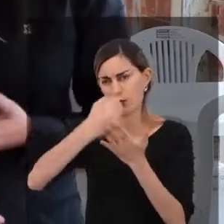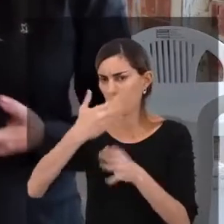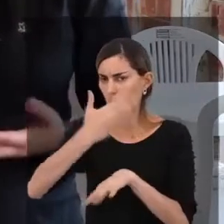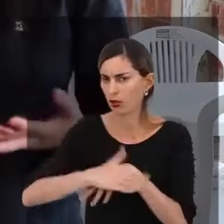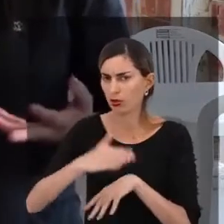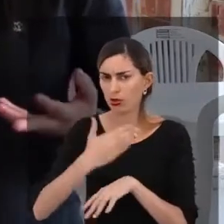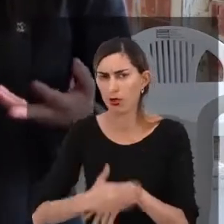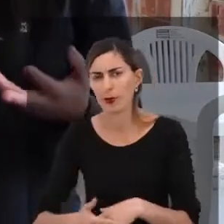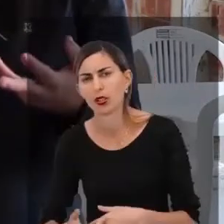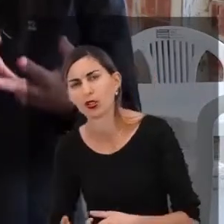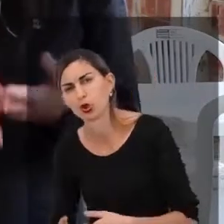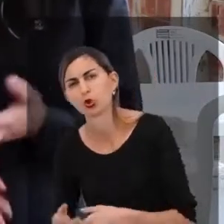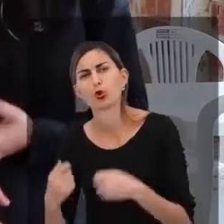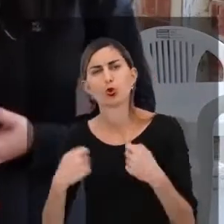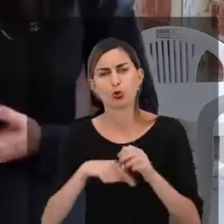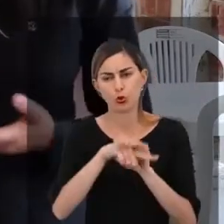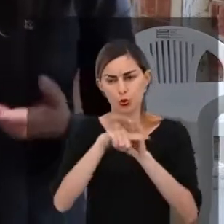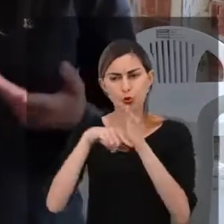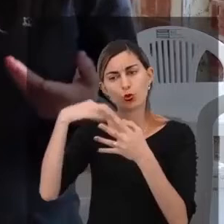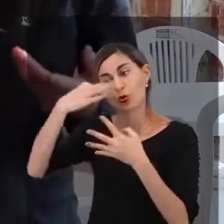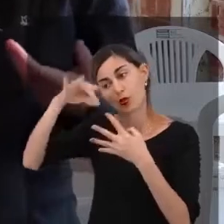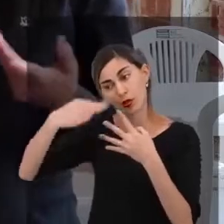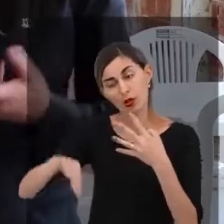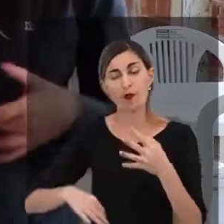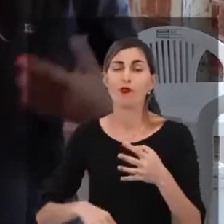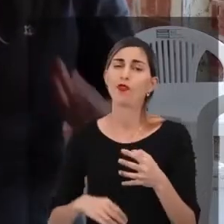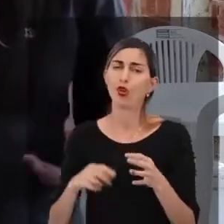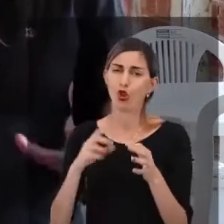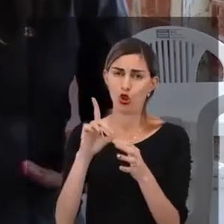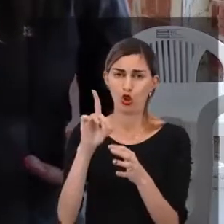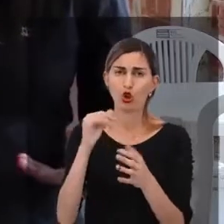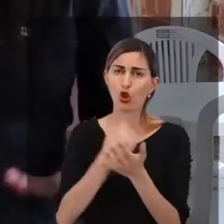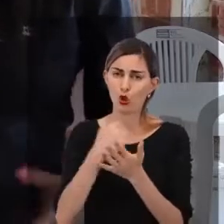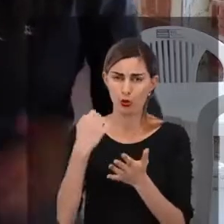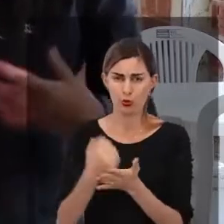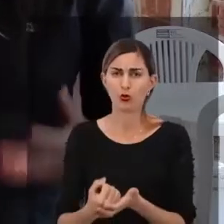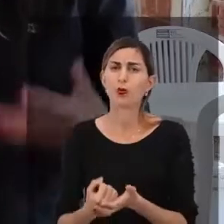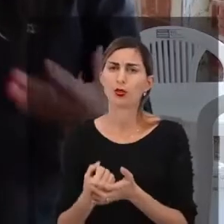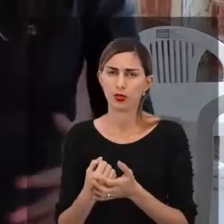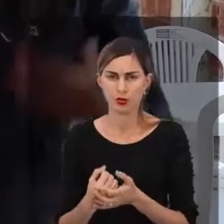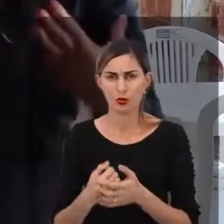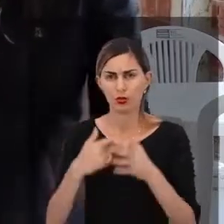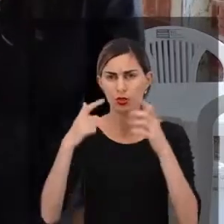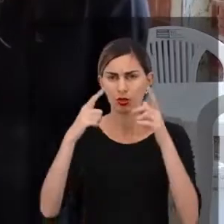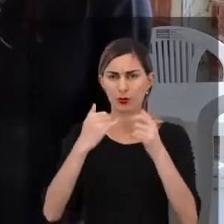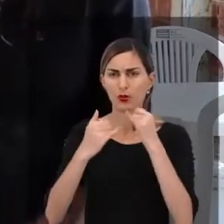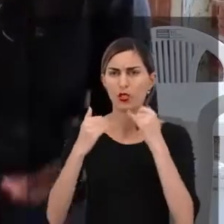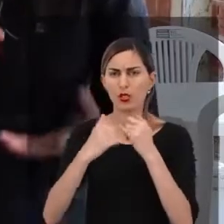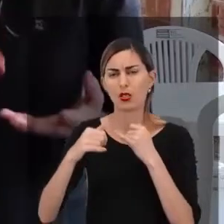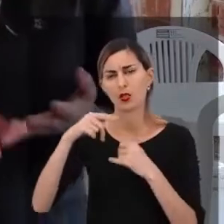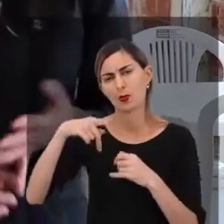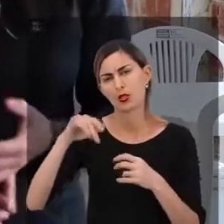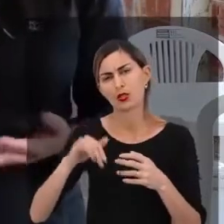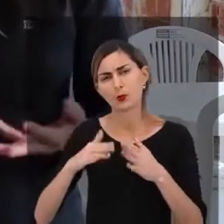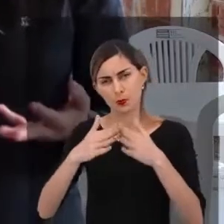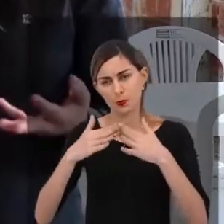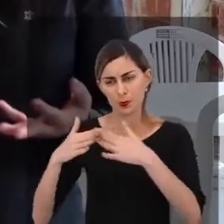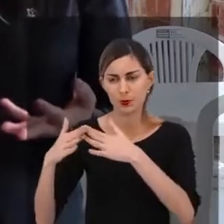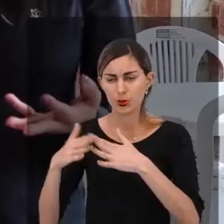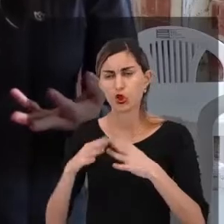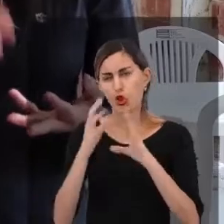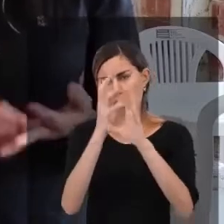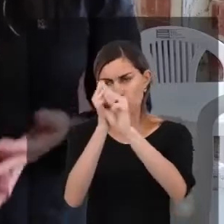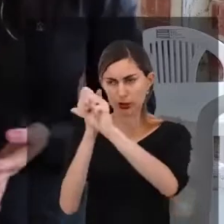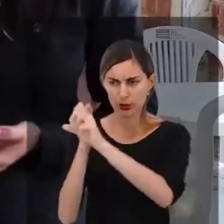fazer certificado de treinamentos, checklist, eu vou fazer checklist, eu vou elaborar o documento, botar ele com a cara da obra, solicitar